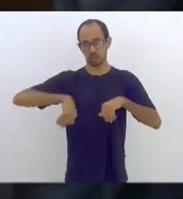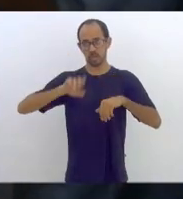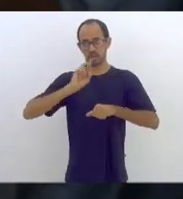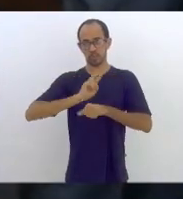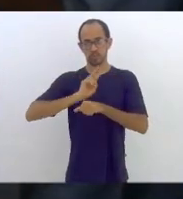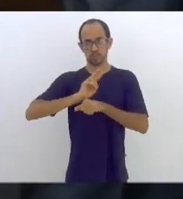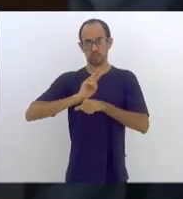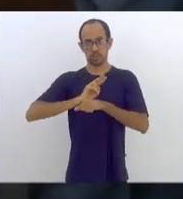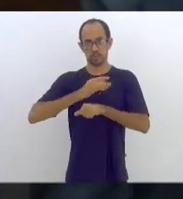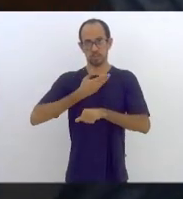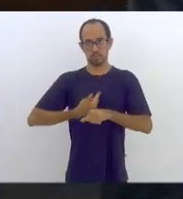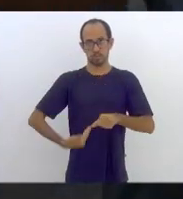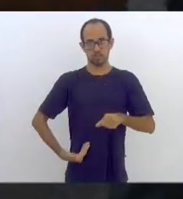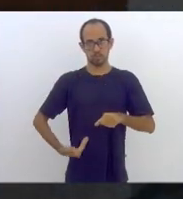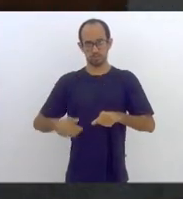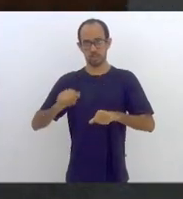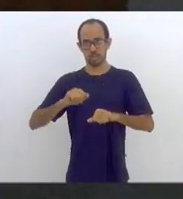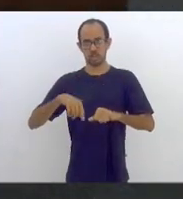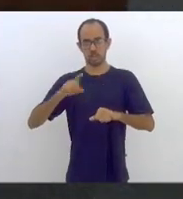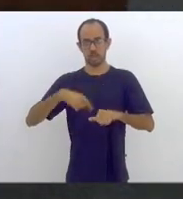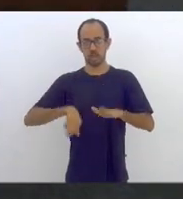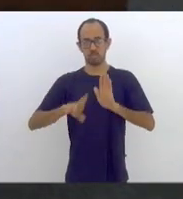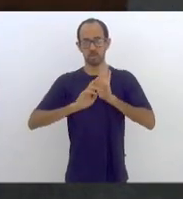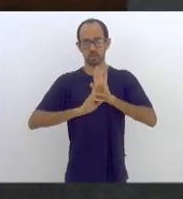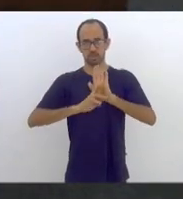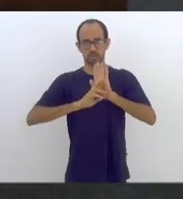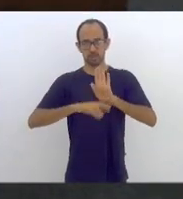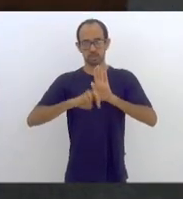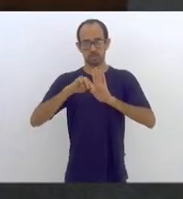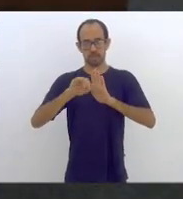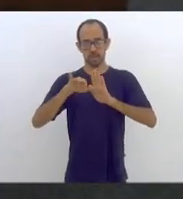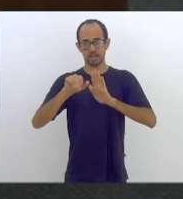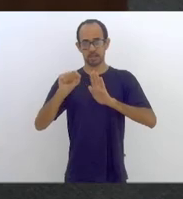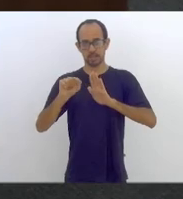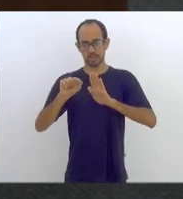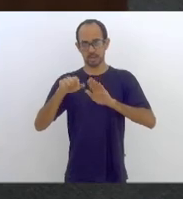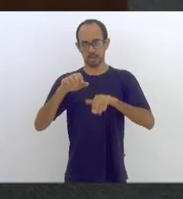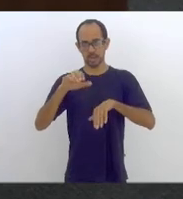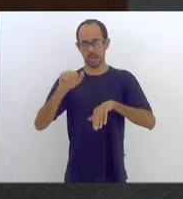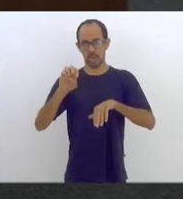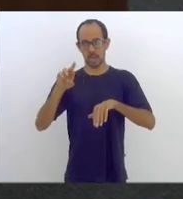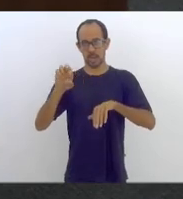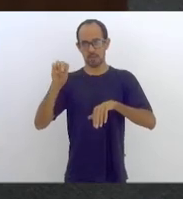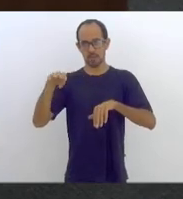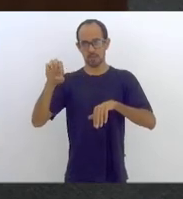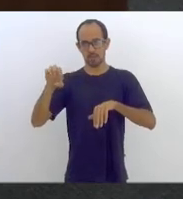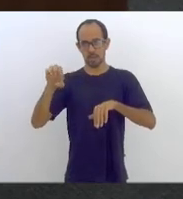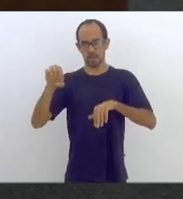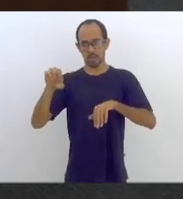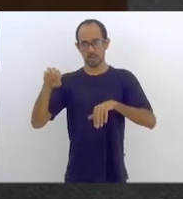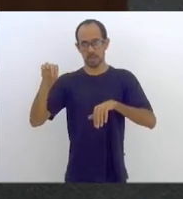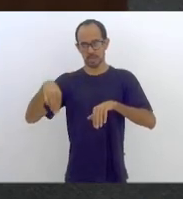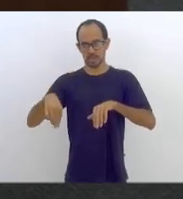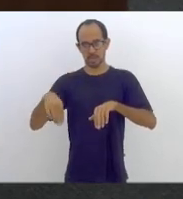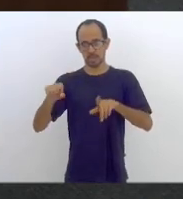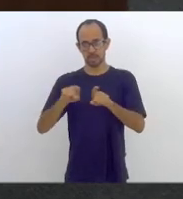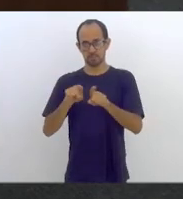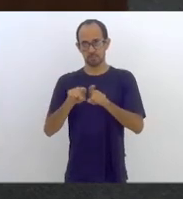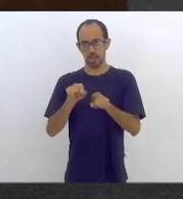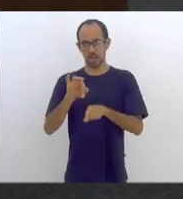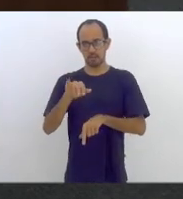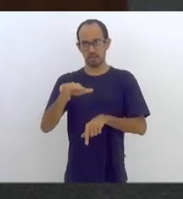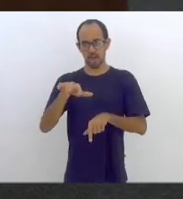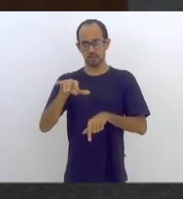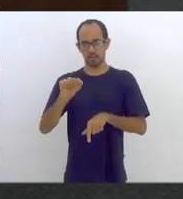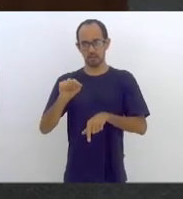defensoria pública na pessoa da defensora Maria Carmem e também da defensora Flávia Barbosa do